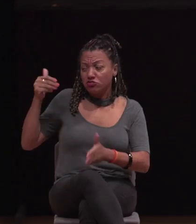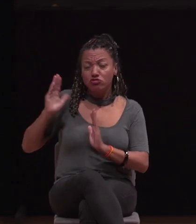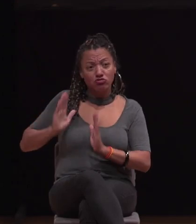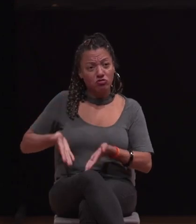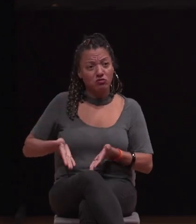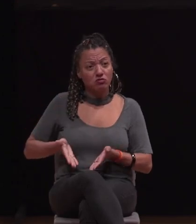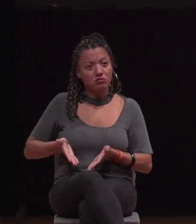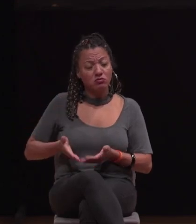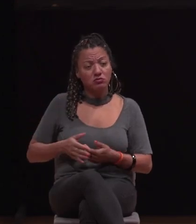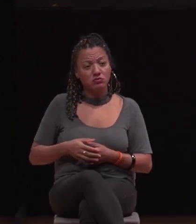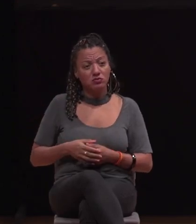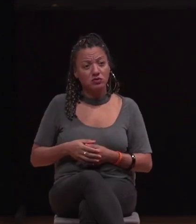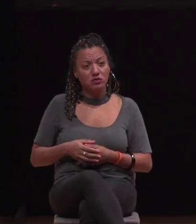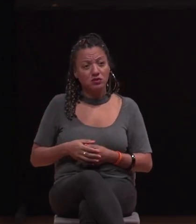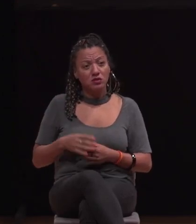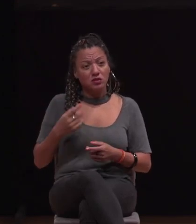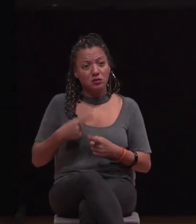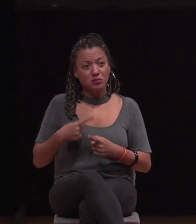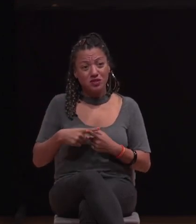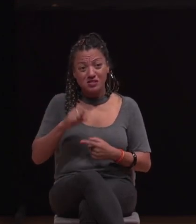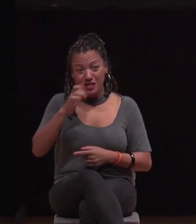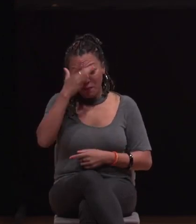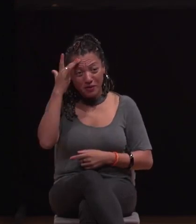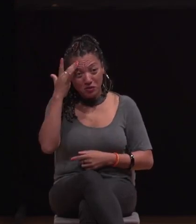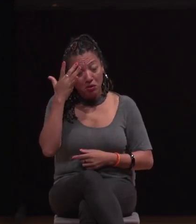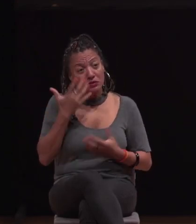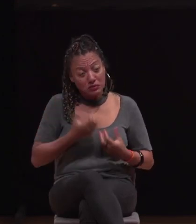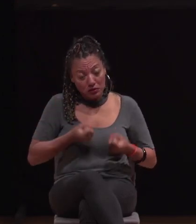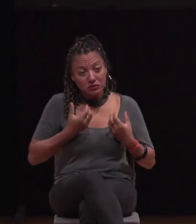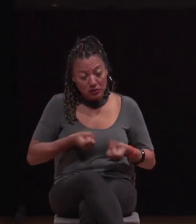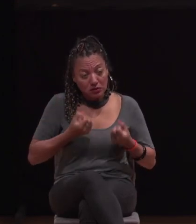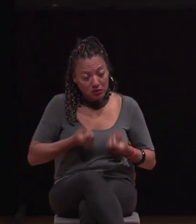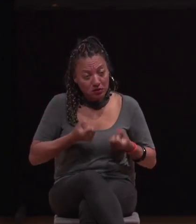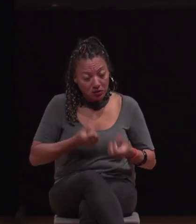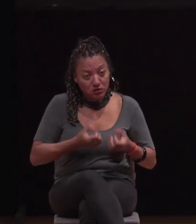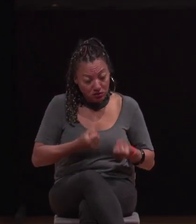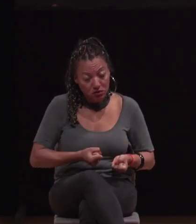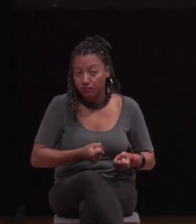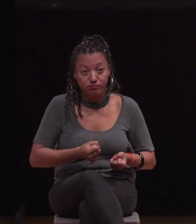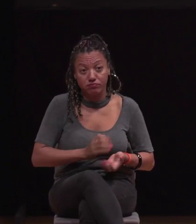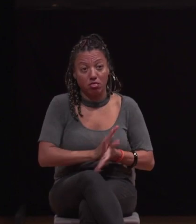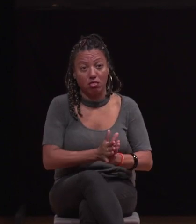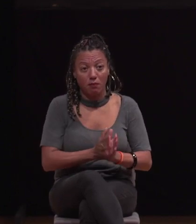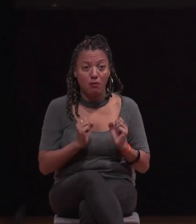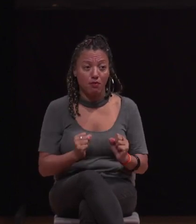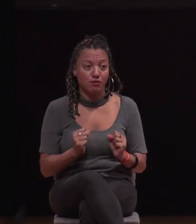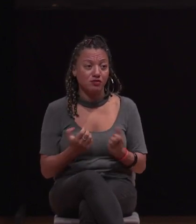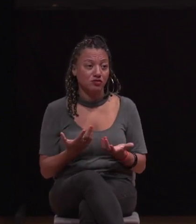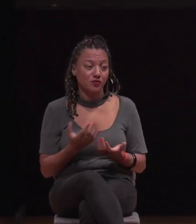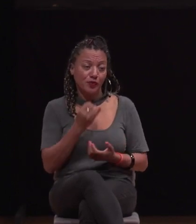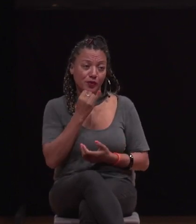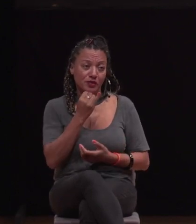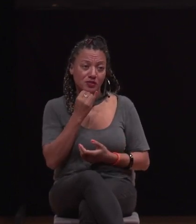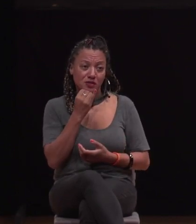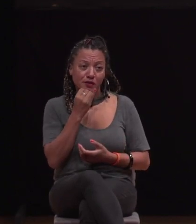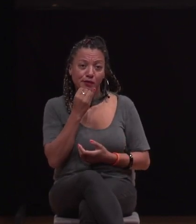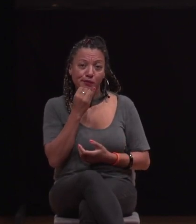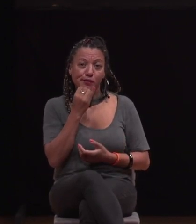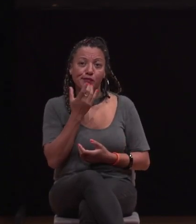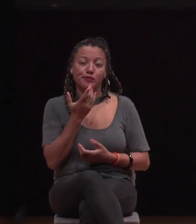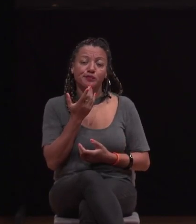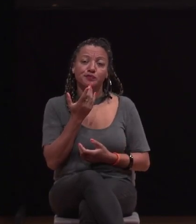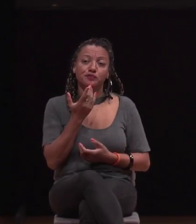Porque quem muito abaixa mostra a bunda, né? Então, se a gente fizer um balanço político dos últimos 20 anos do nosso país, os acordos para